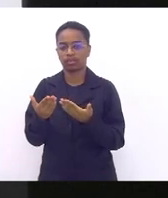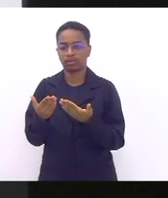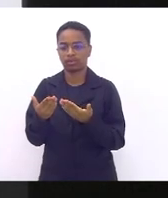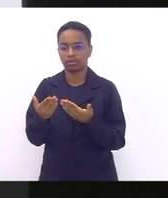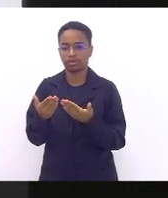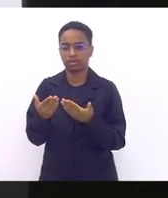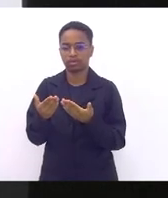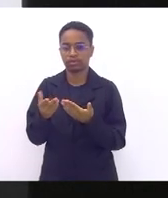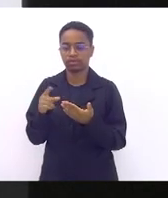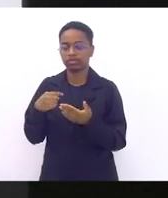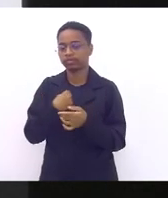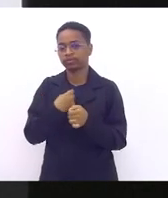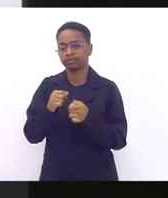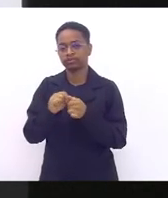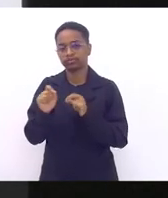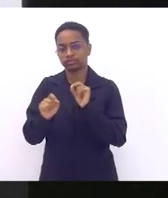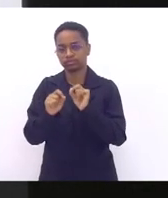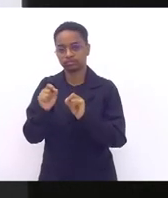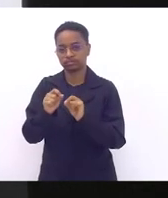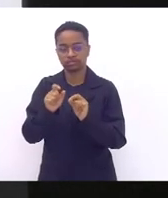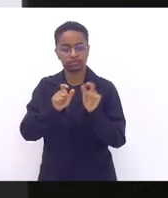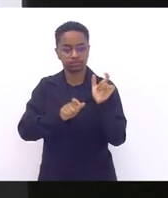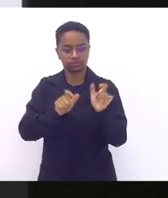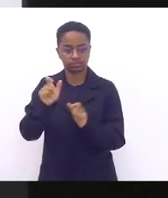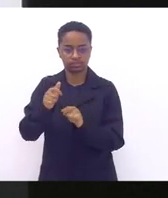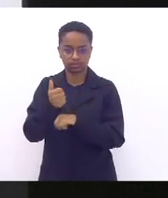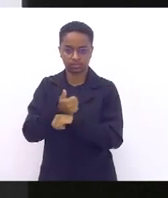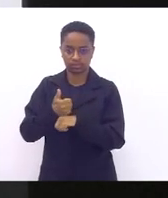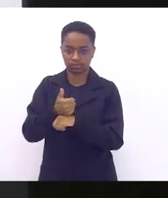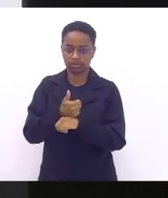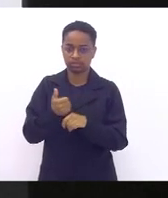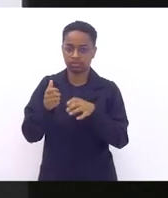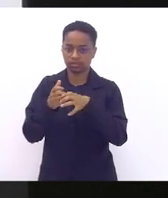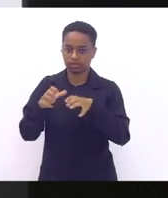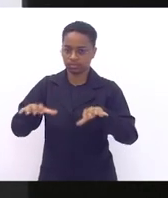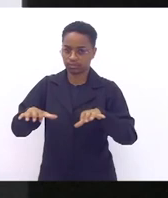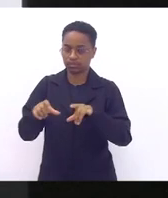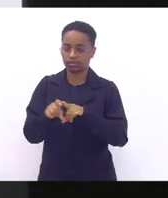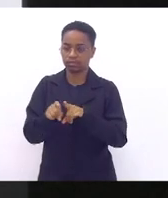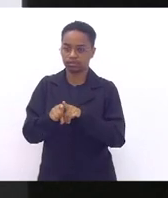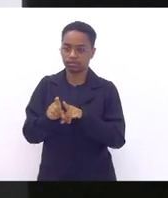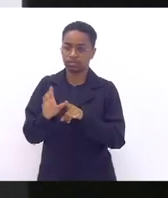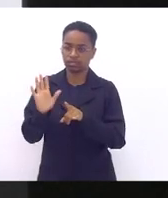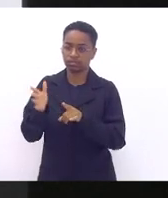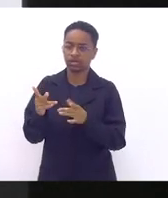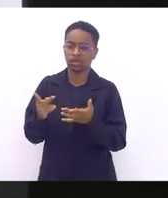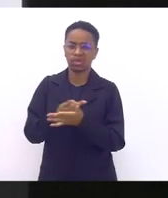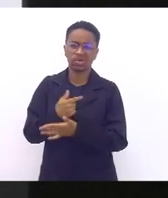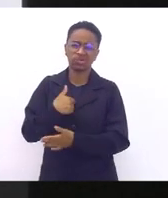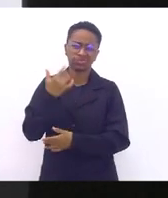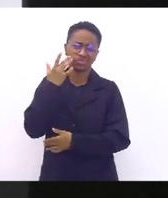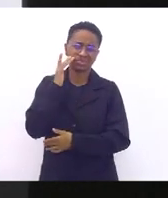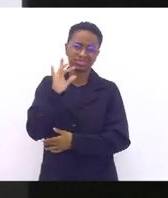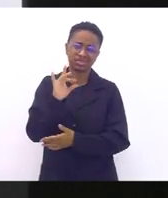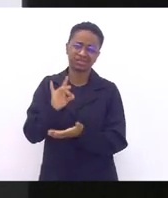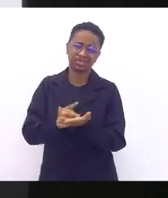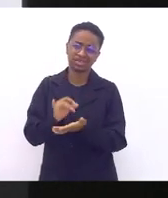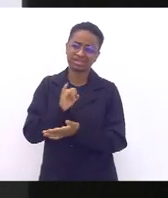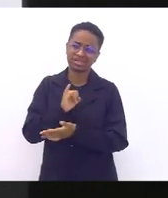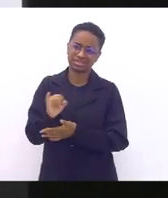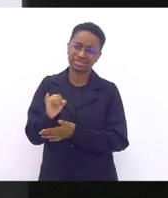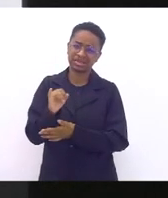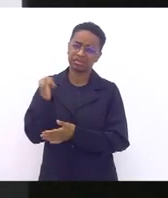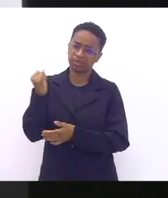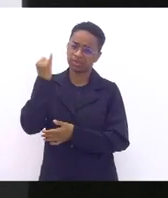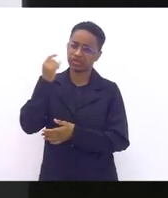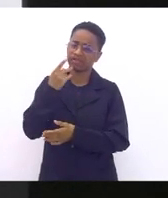Aqui, o que a gente fez? Os apoiadores descentralizados, os monitores, né, isso também já foi realizado. Eu não sei se vale a pena a gente falar